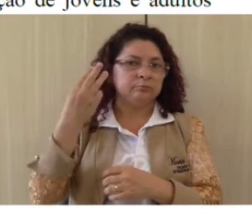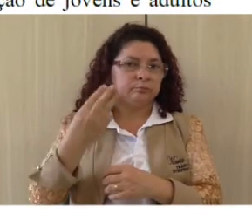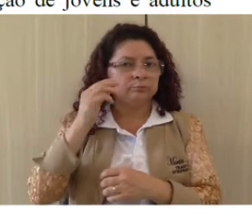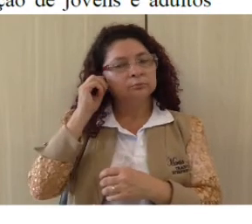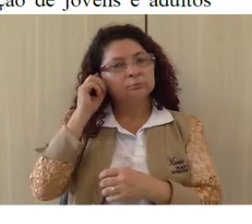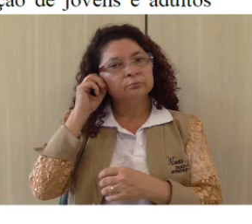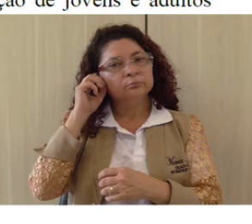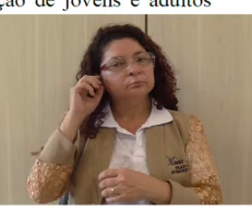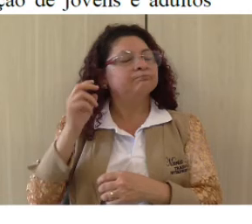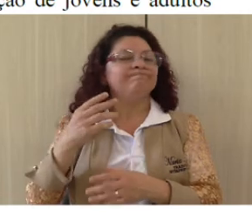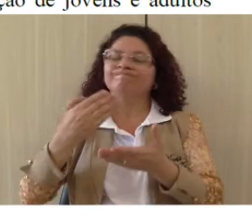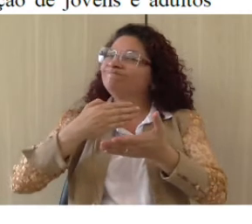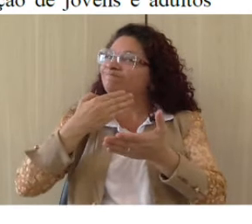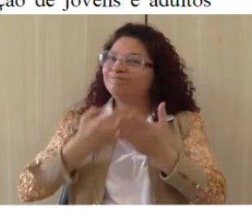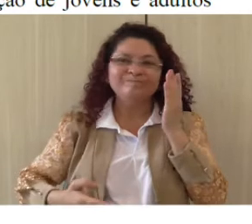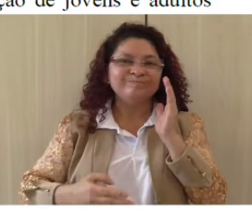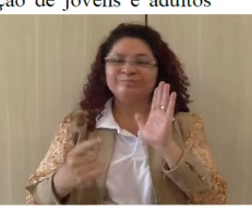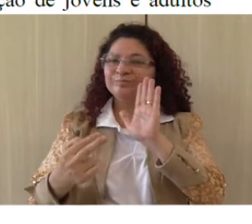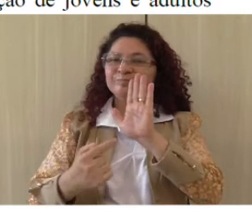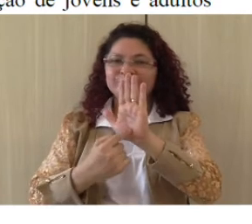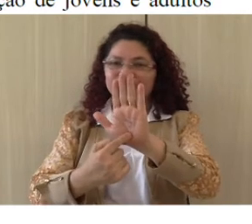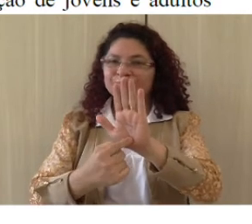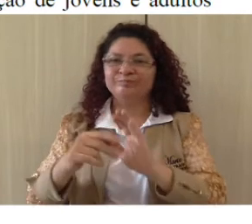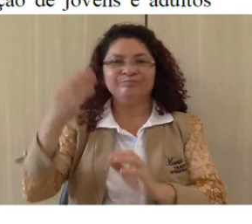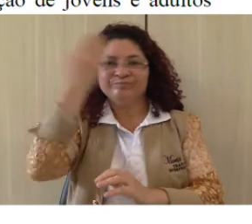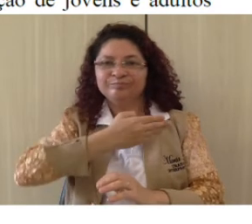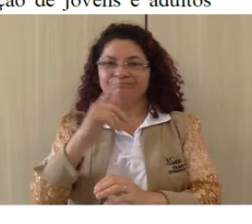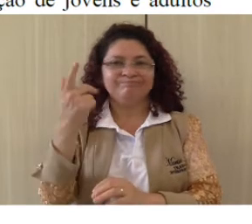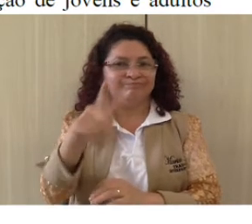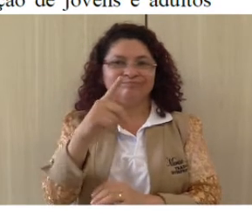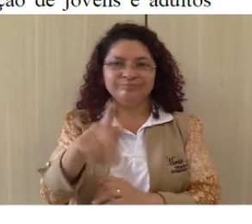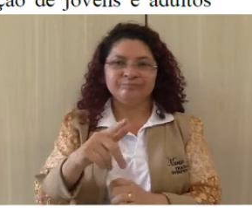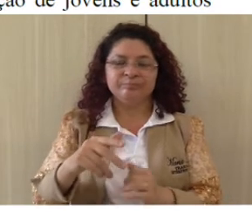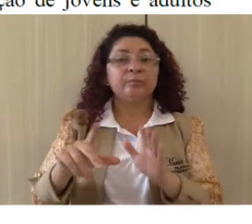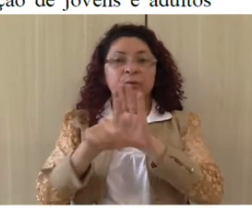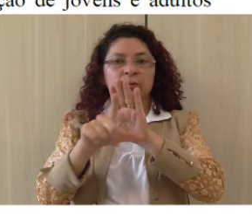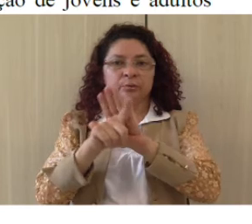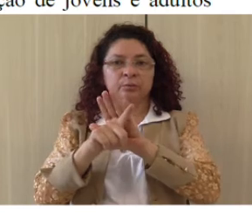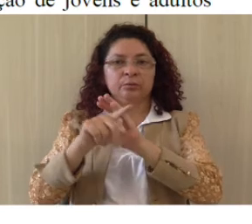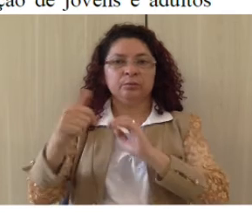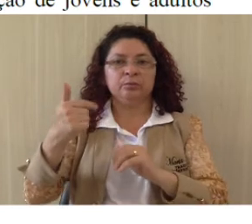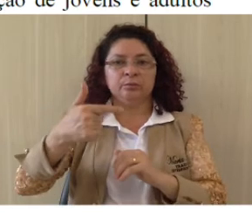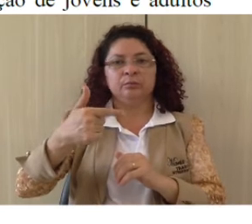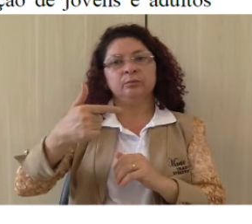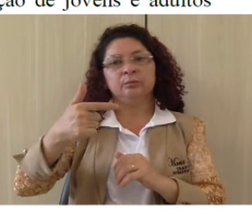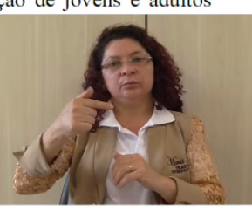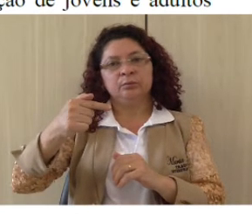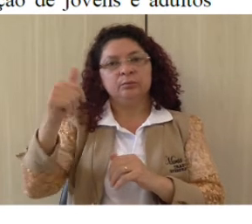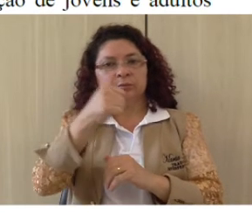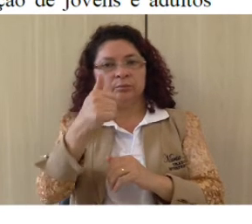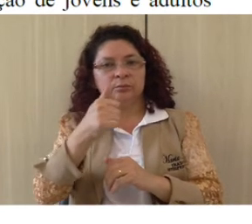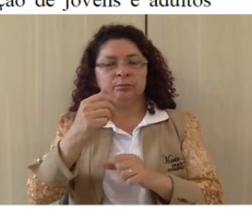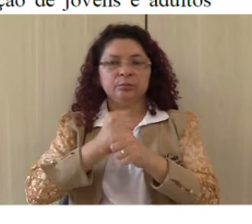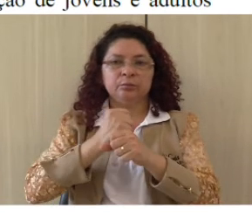3.8.3. Não serão aceitos como comprovante de egresso de escola pública, conforme definido pela Lei nº 12.711,